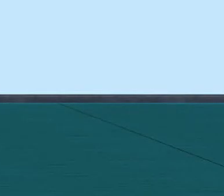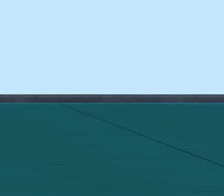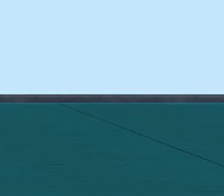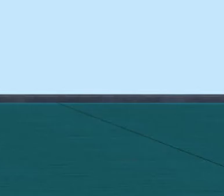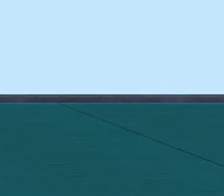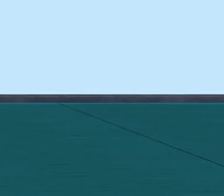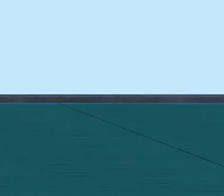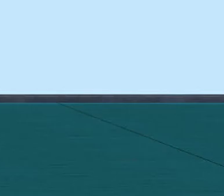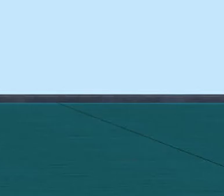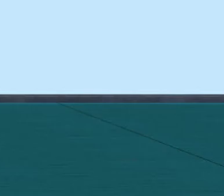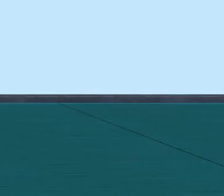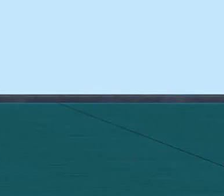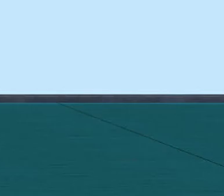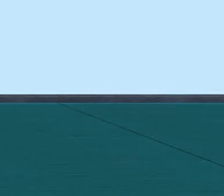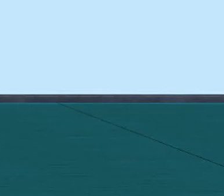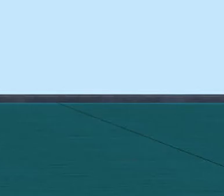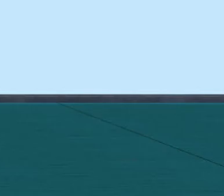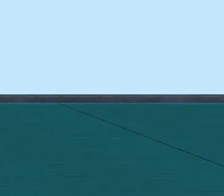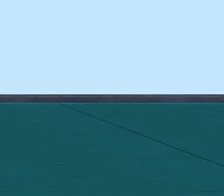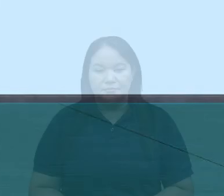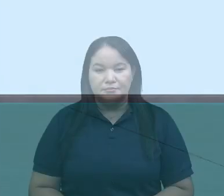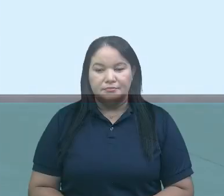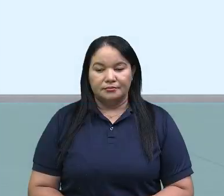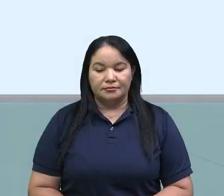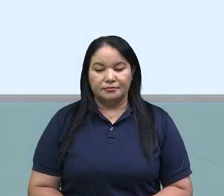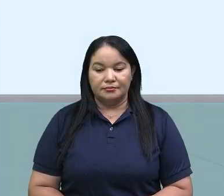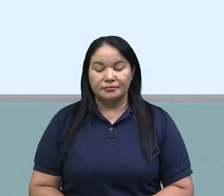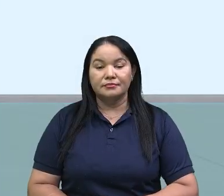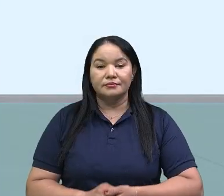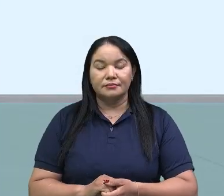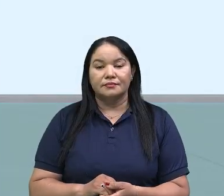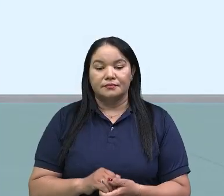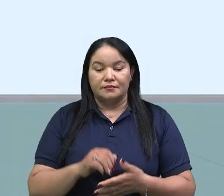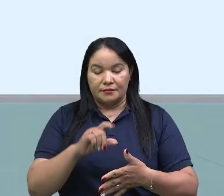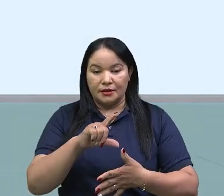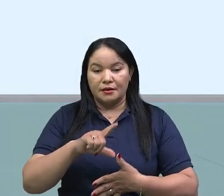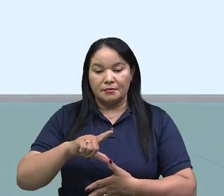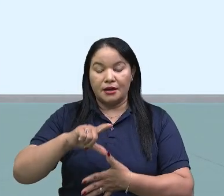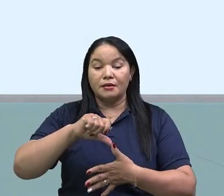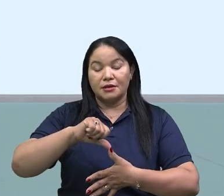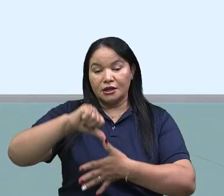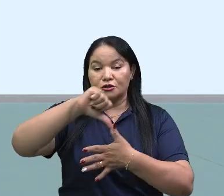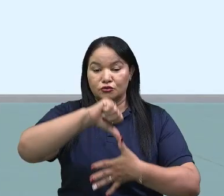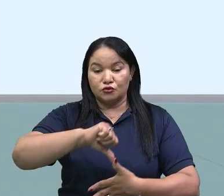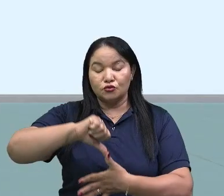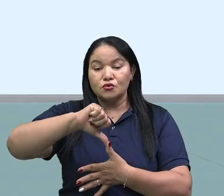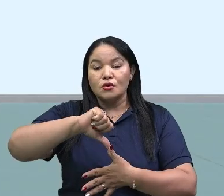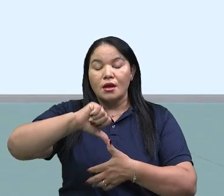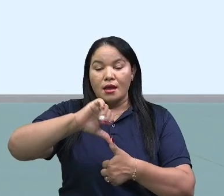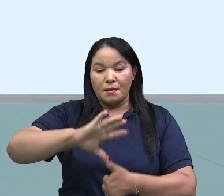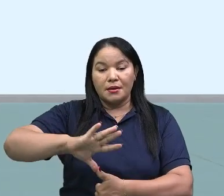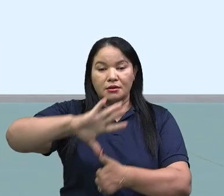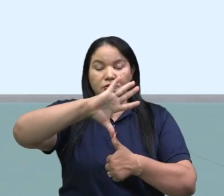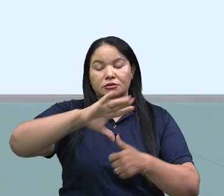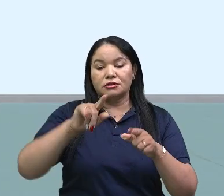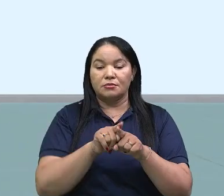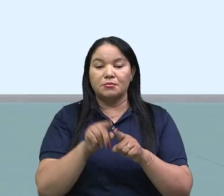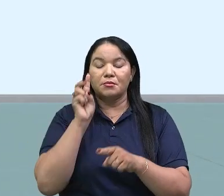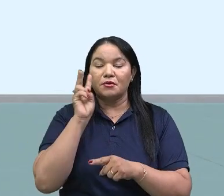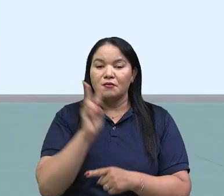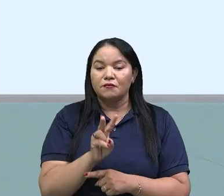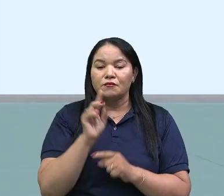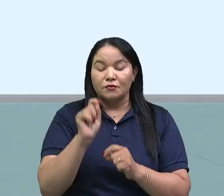América Central, também passa aqui para a América do Norte. Assim como a gente observa também, né, de